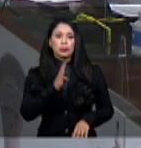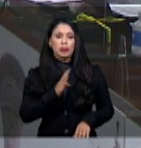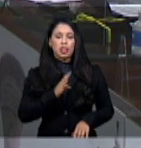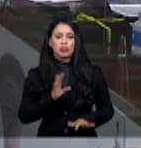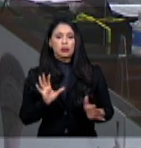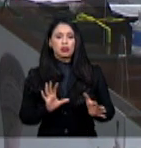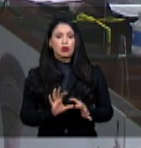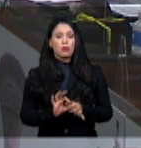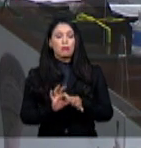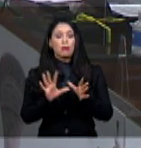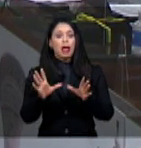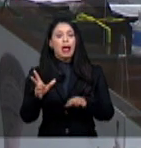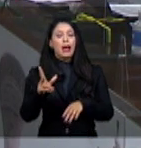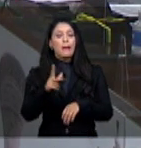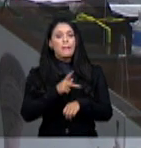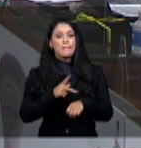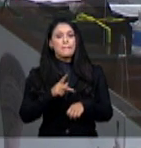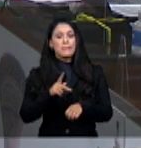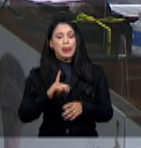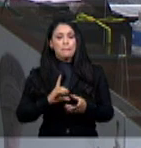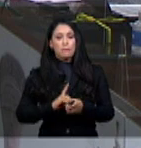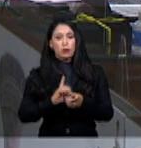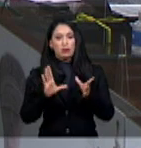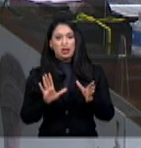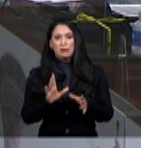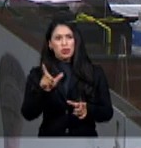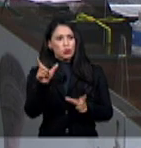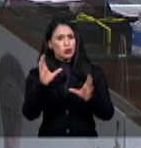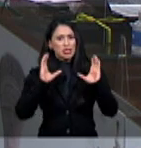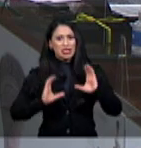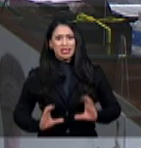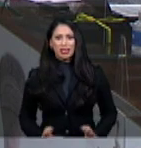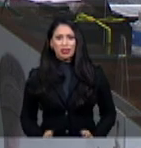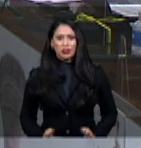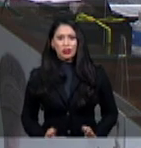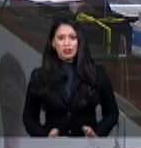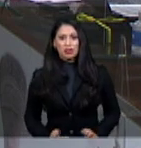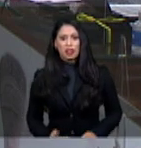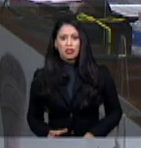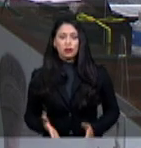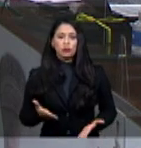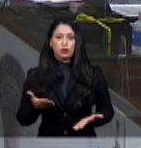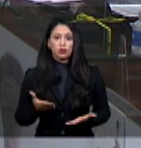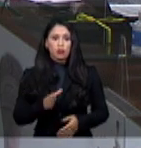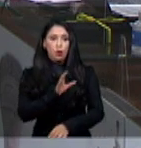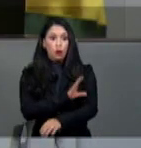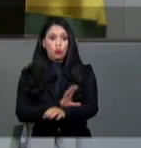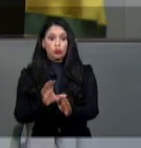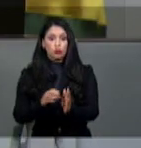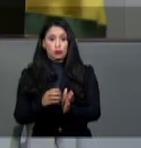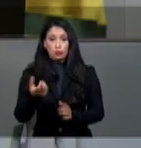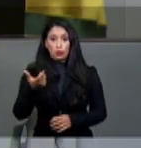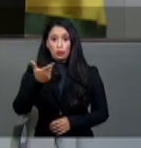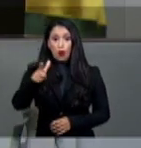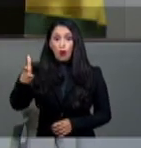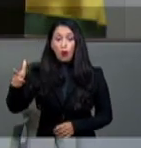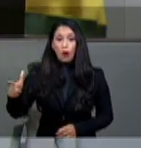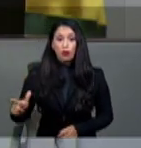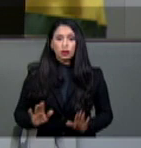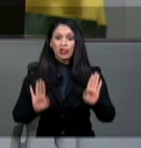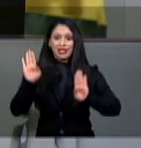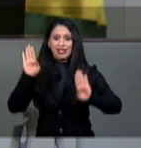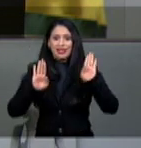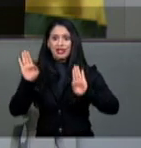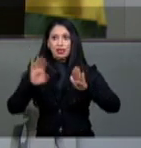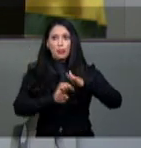proclamou nem construir os repúblicos os cidadãos brasileiros são todos a favor de concurso público para os outros todo mundo é a favor de